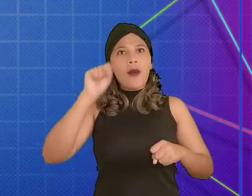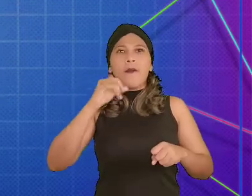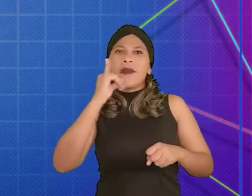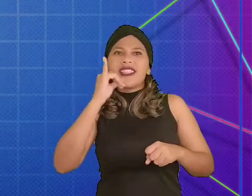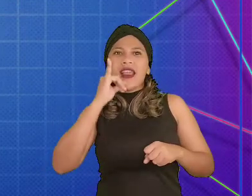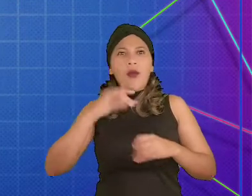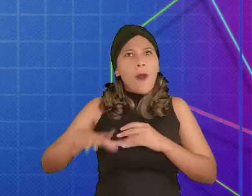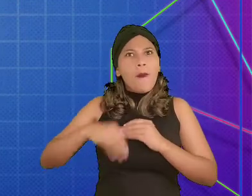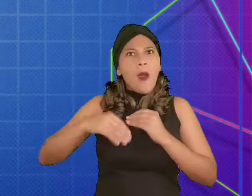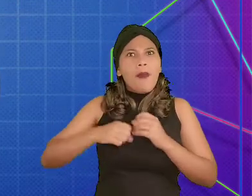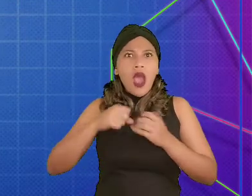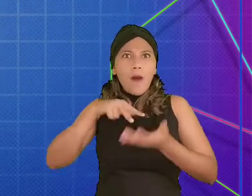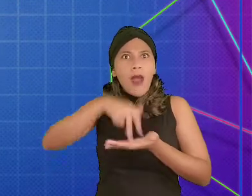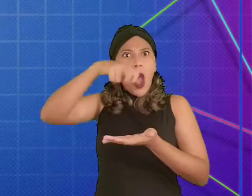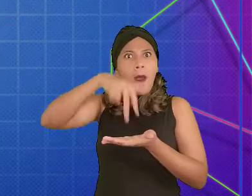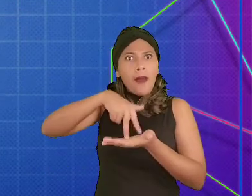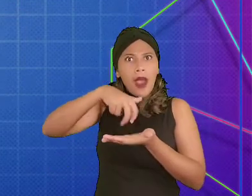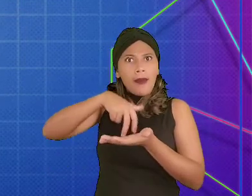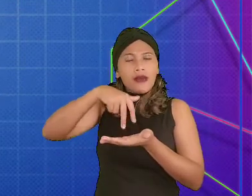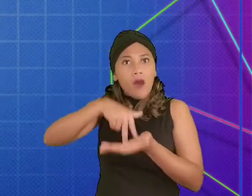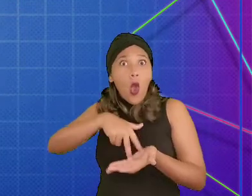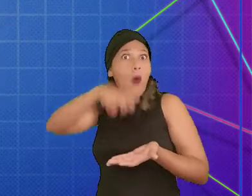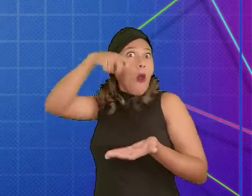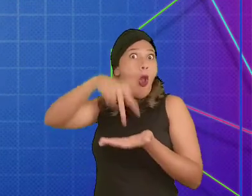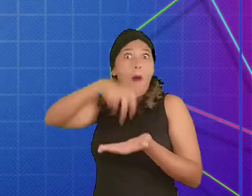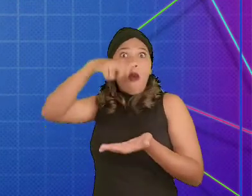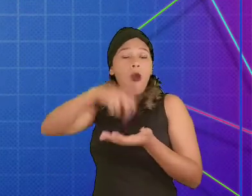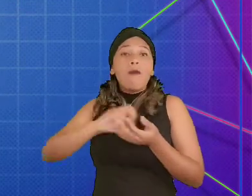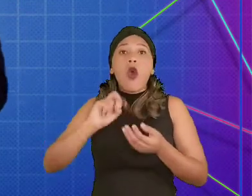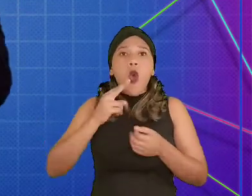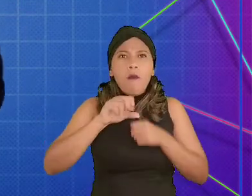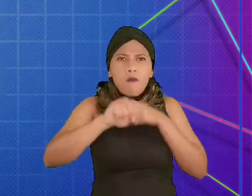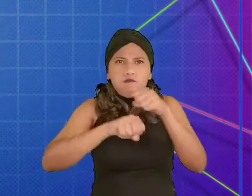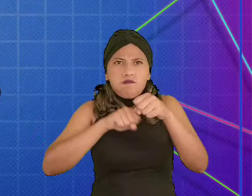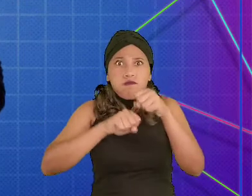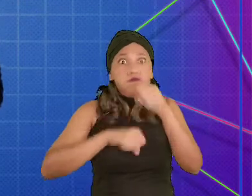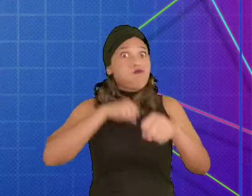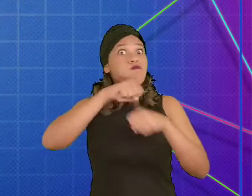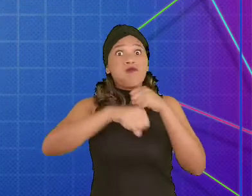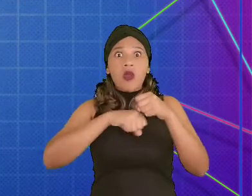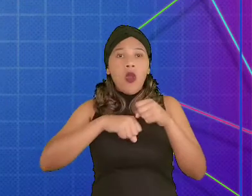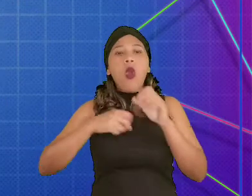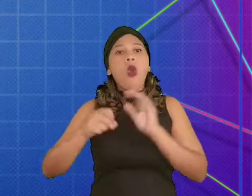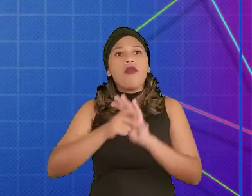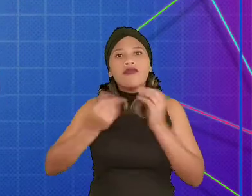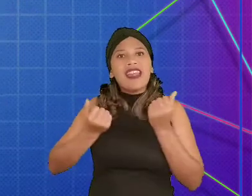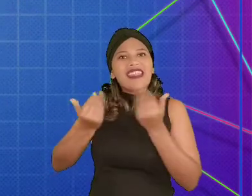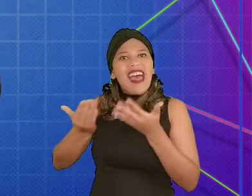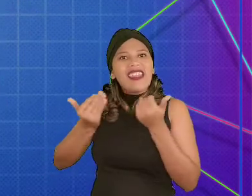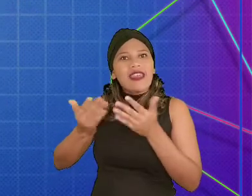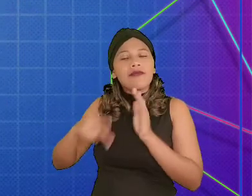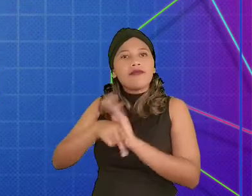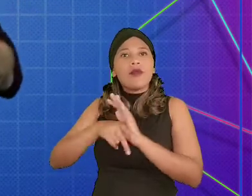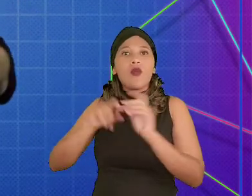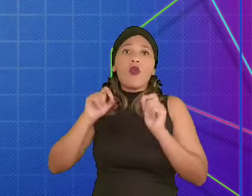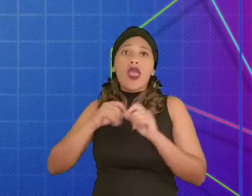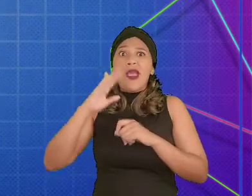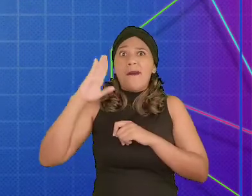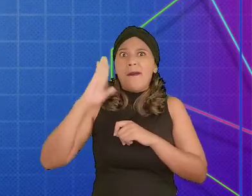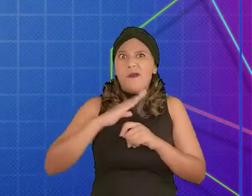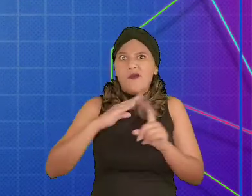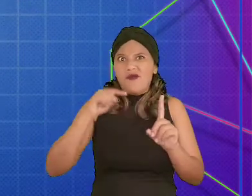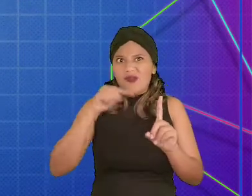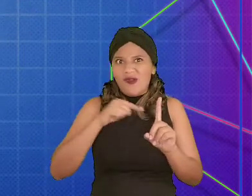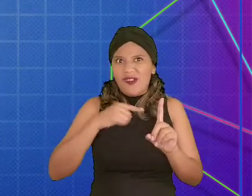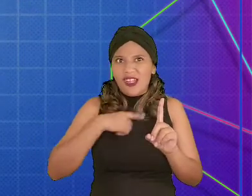dar socos mais fortes ou pulos mais altos. Ou até mesmo apresentar novos vilões, ou atribuir mais características aos vilões